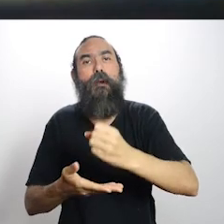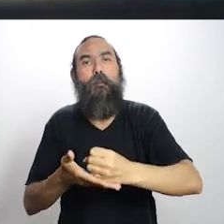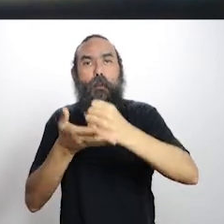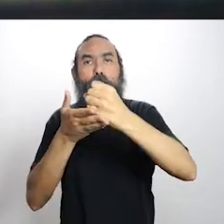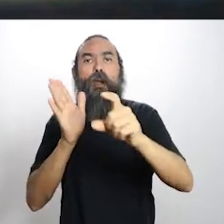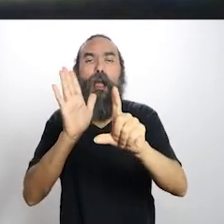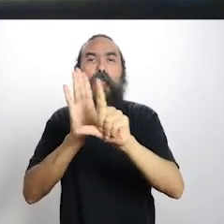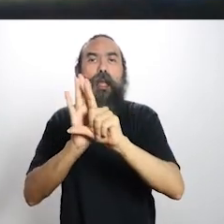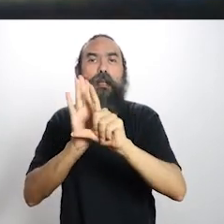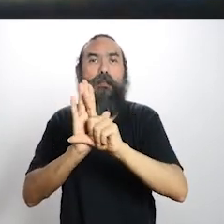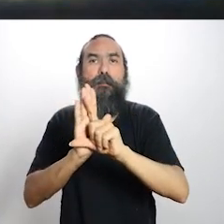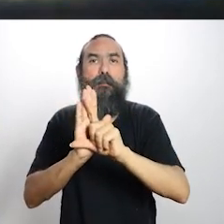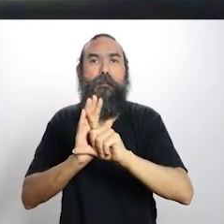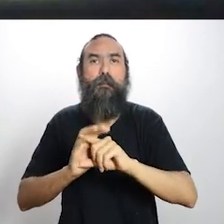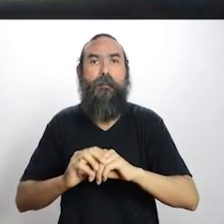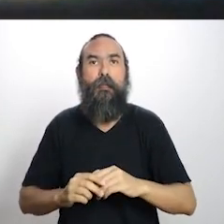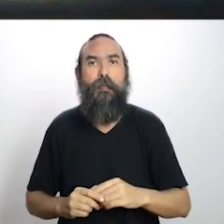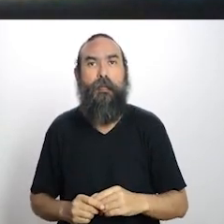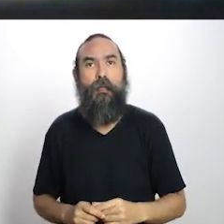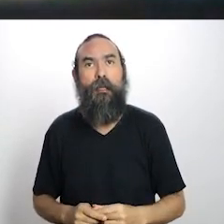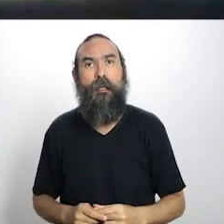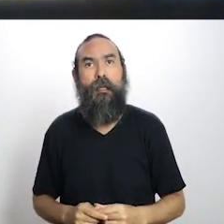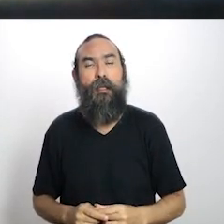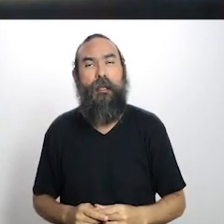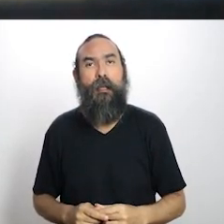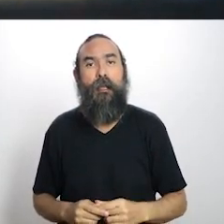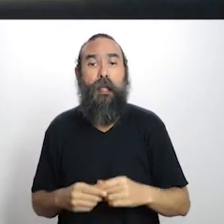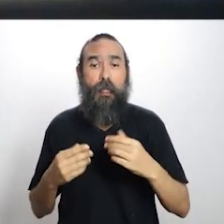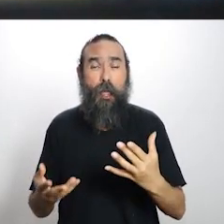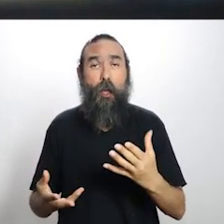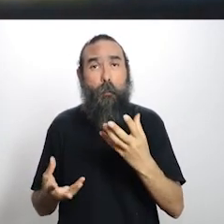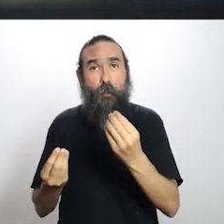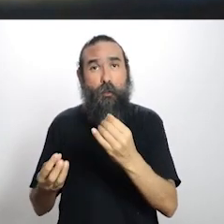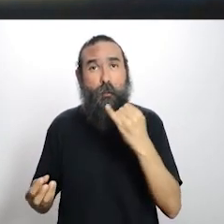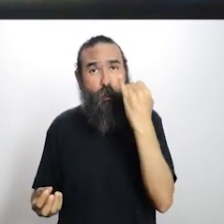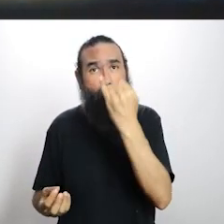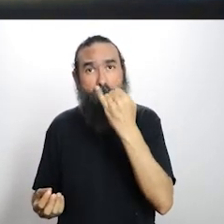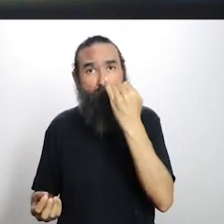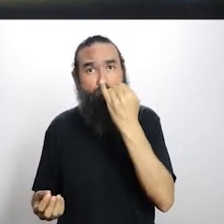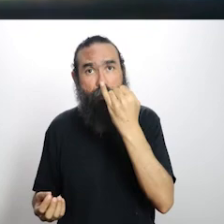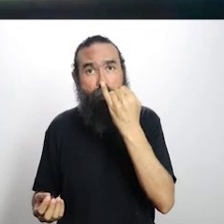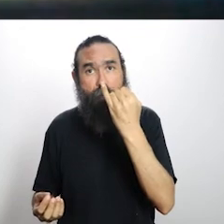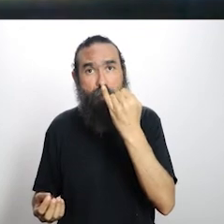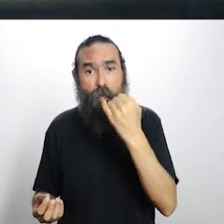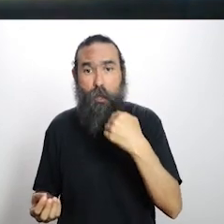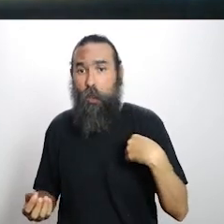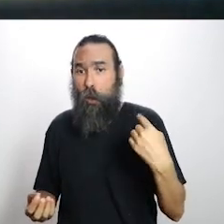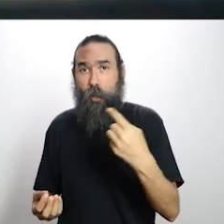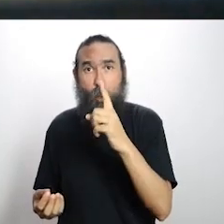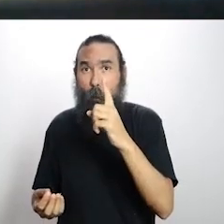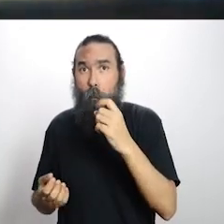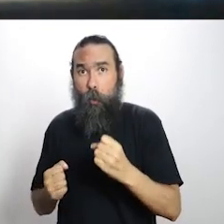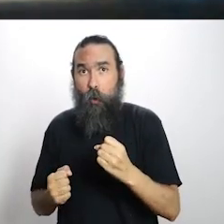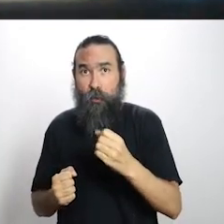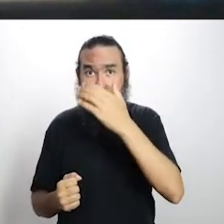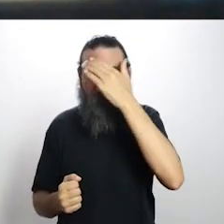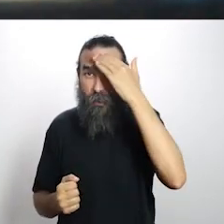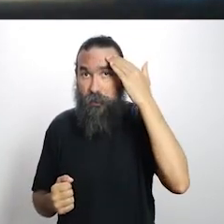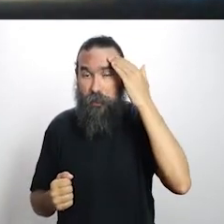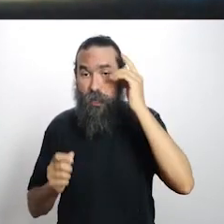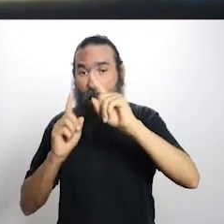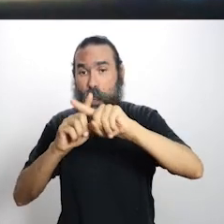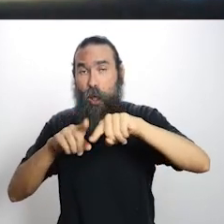que é muito importante acho que a gente não pode esquecer daquela reunião do dia 22 de abril que eles deixam muito claro que qualquer